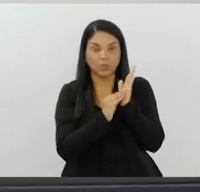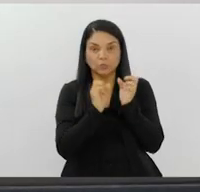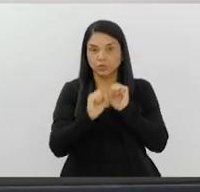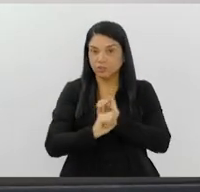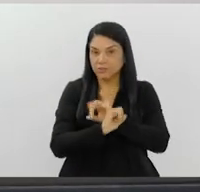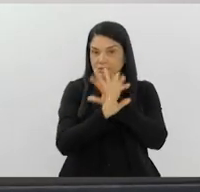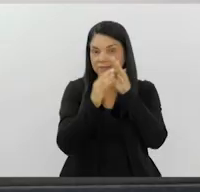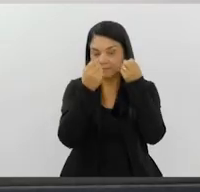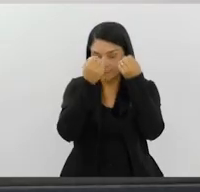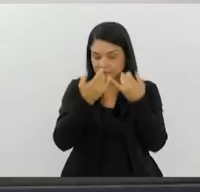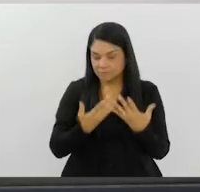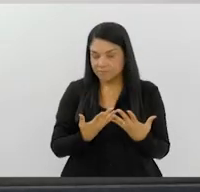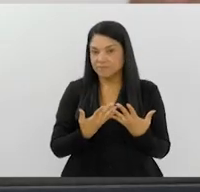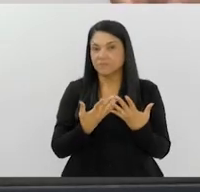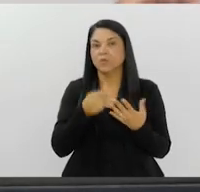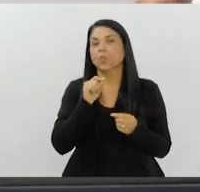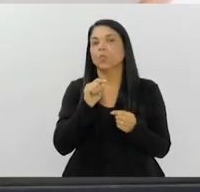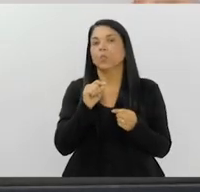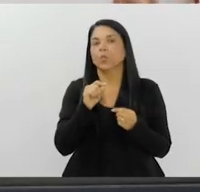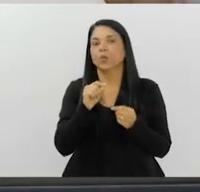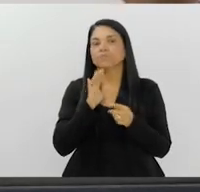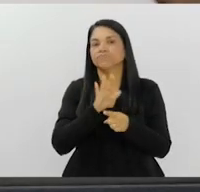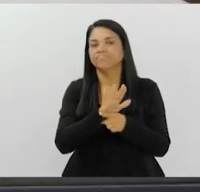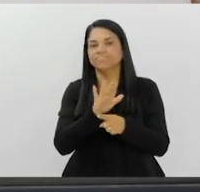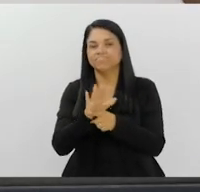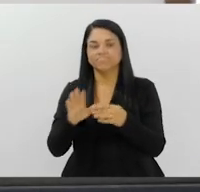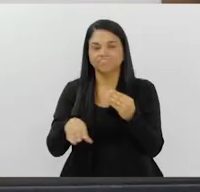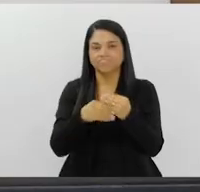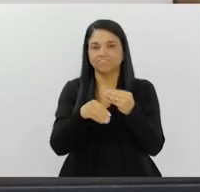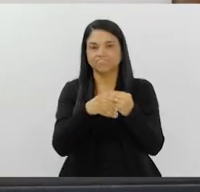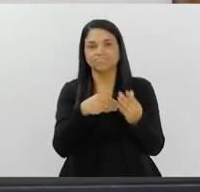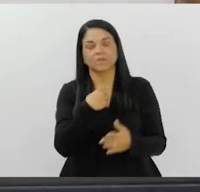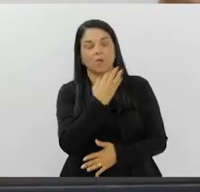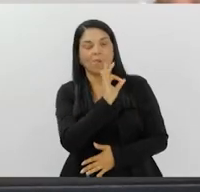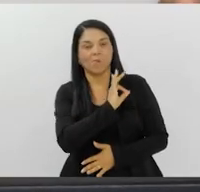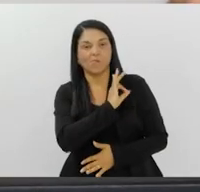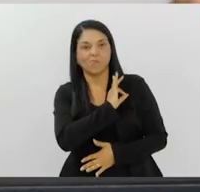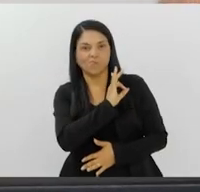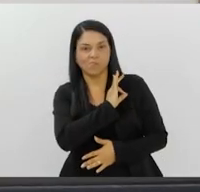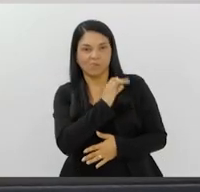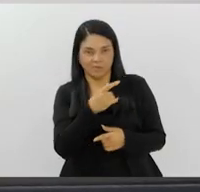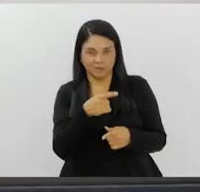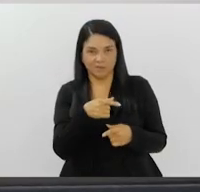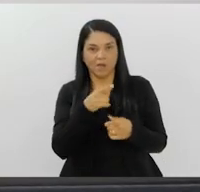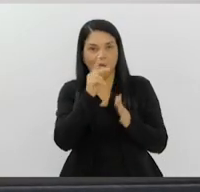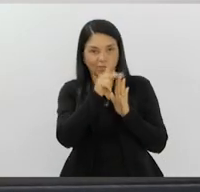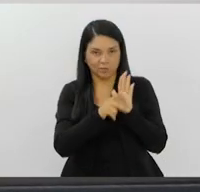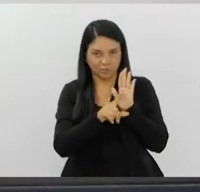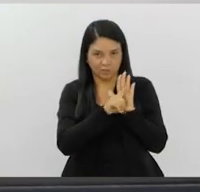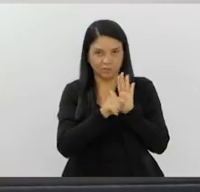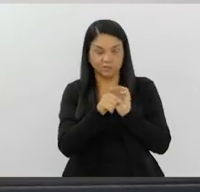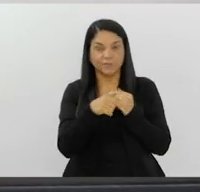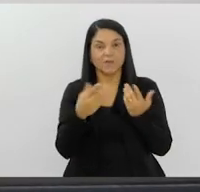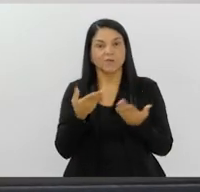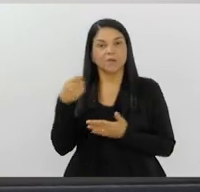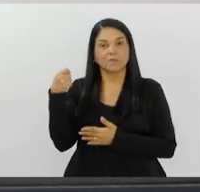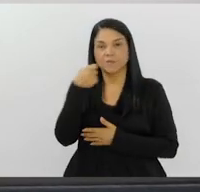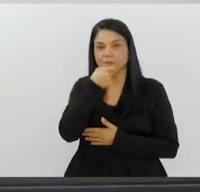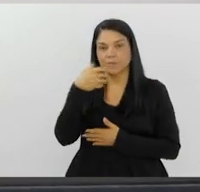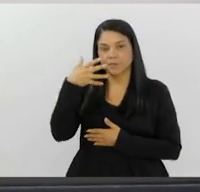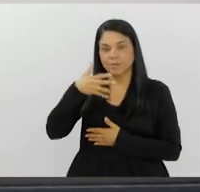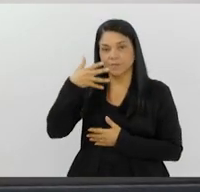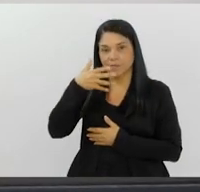pra gente até saber quais foram as contribuições da PM ao projeto então como eu disse a palavra agora é do nosso